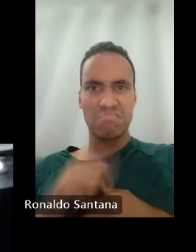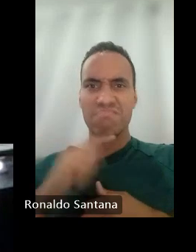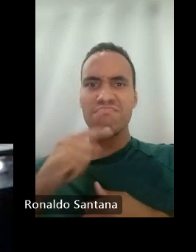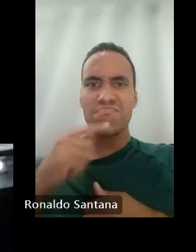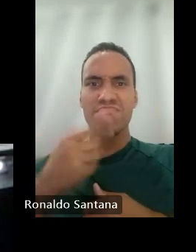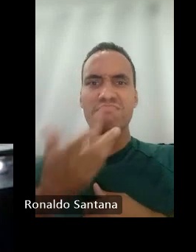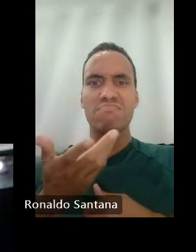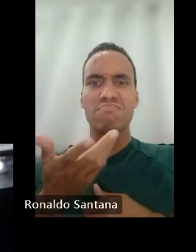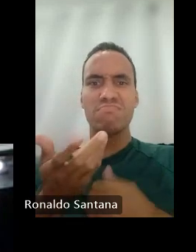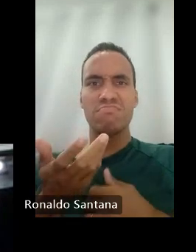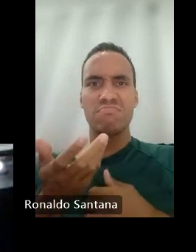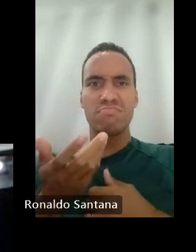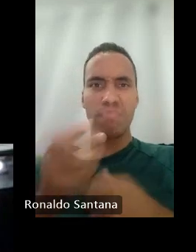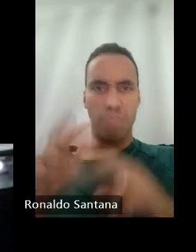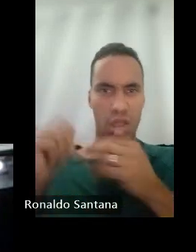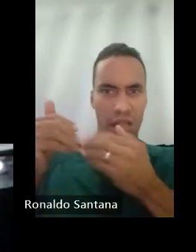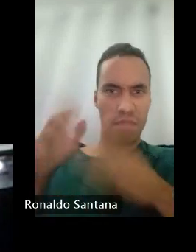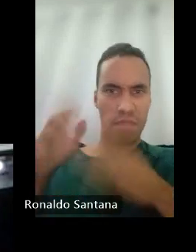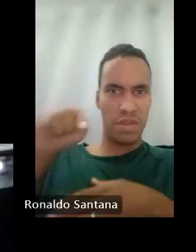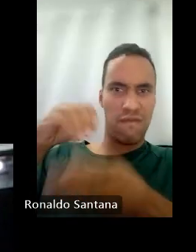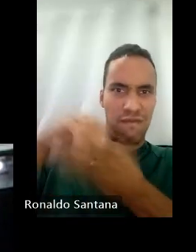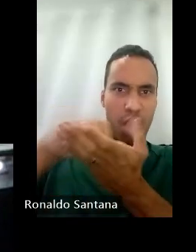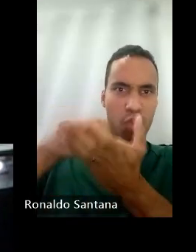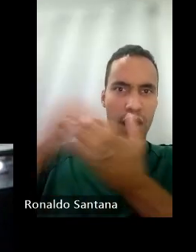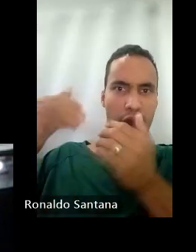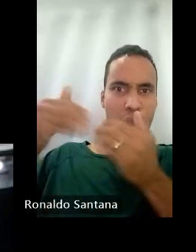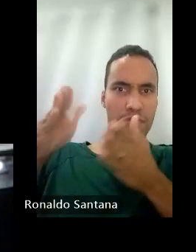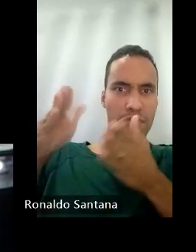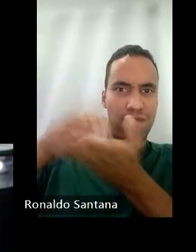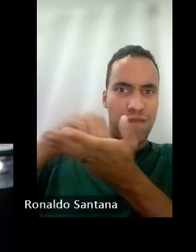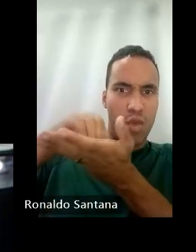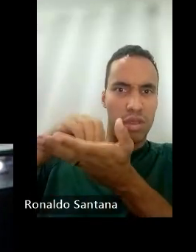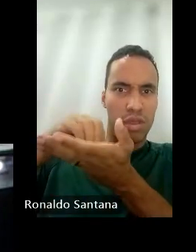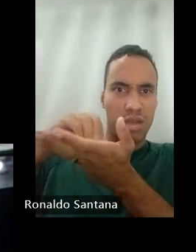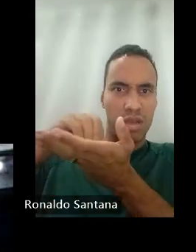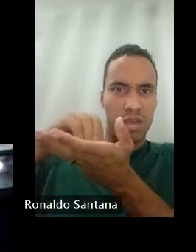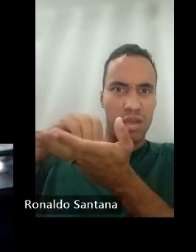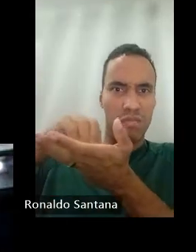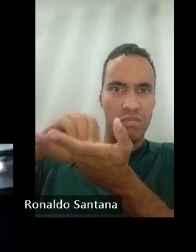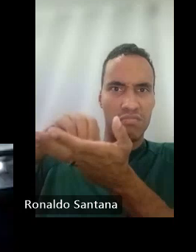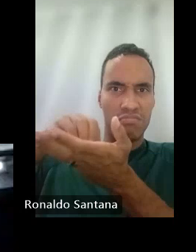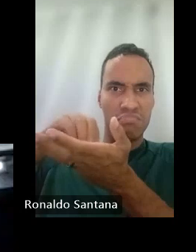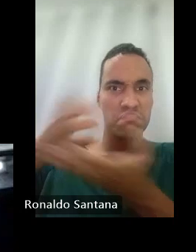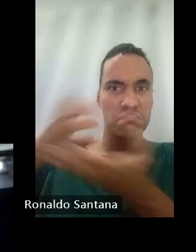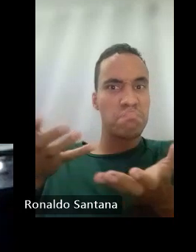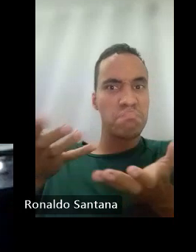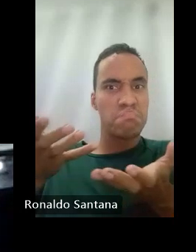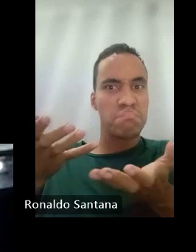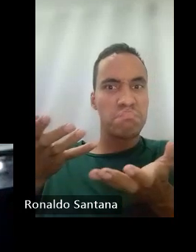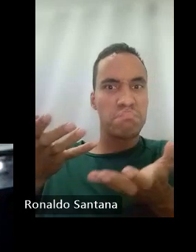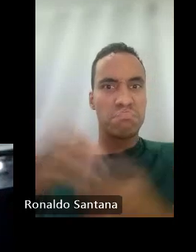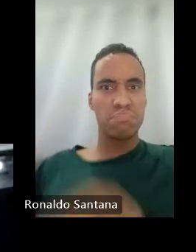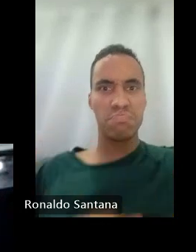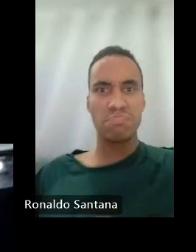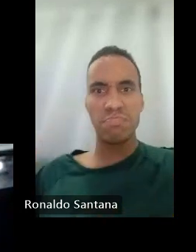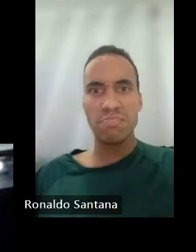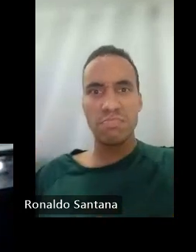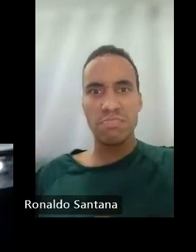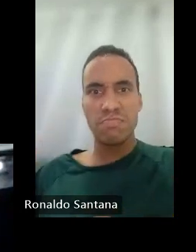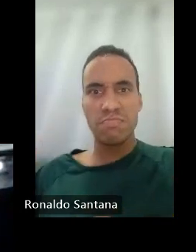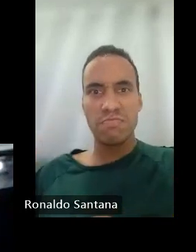fazer? Não, eu vou verificar Eu aqui. faço o quê? Eu espero abrir, porque elas ainda não abriram,